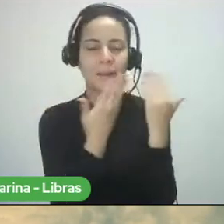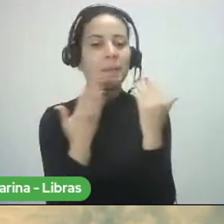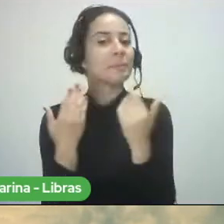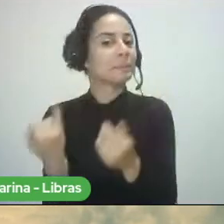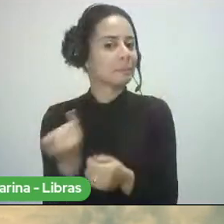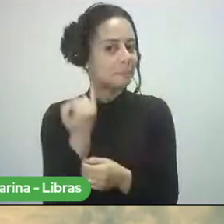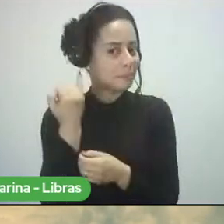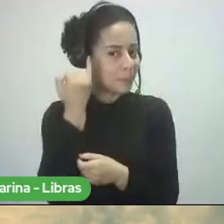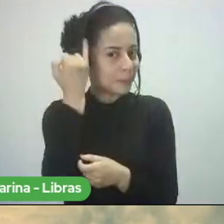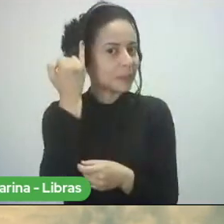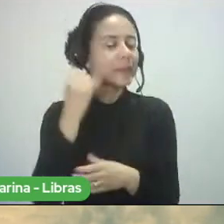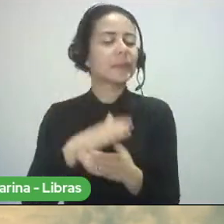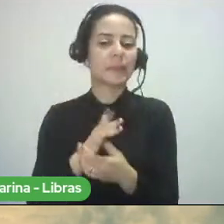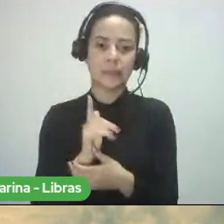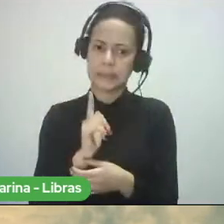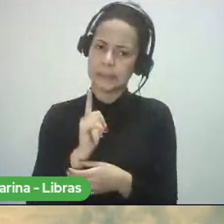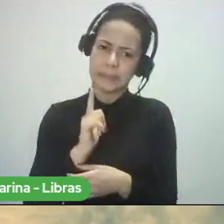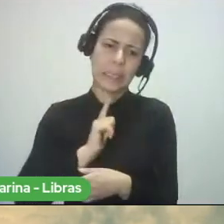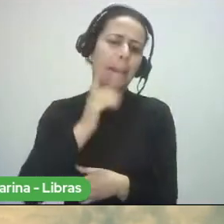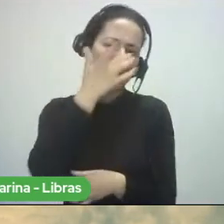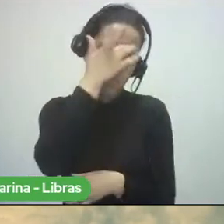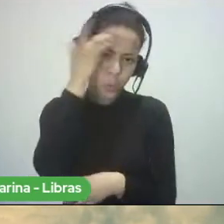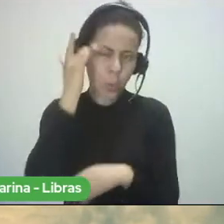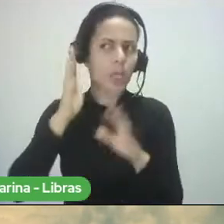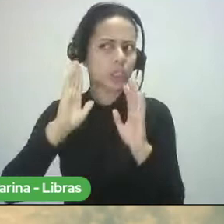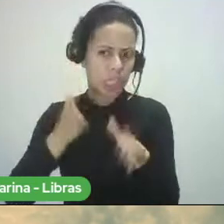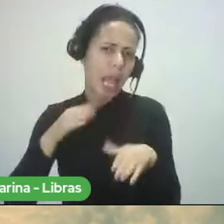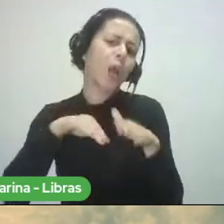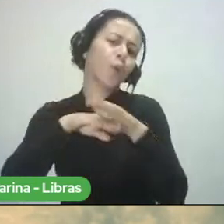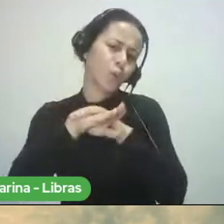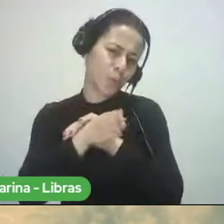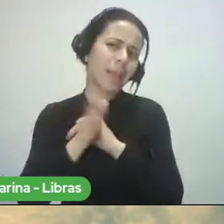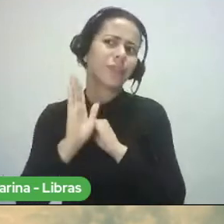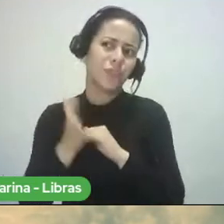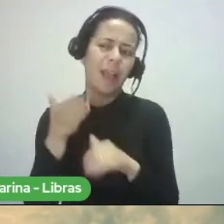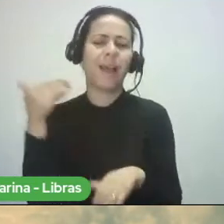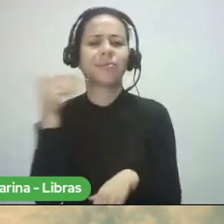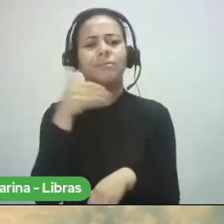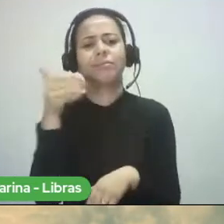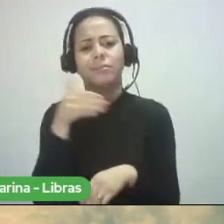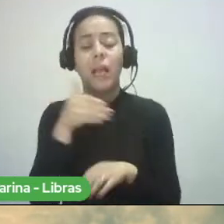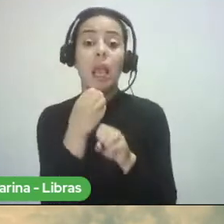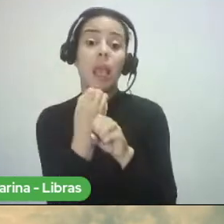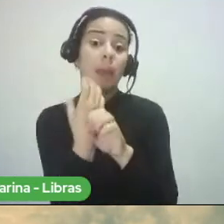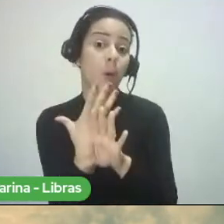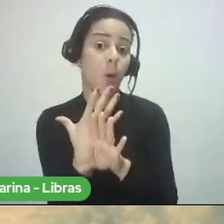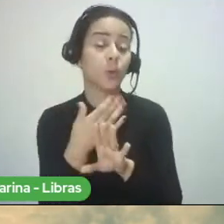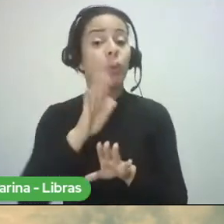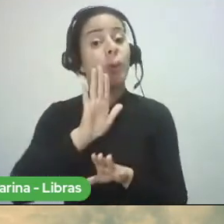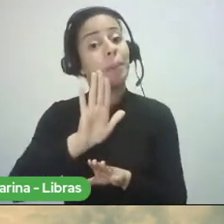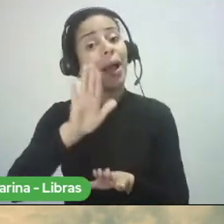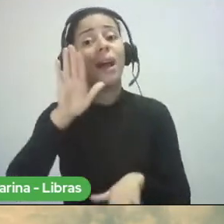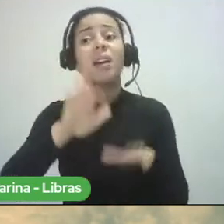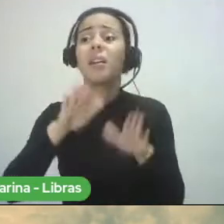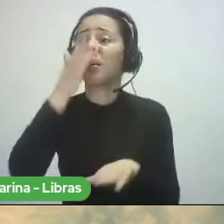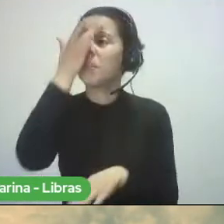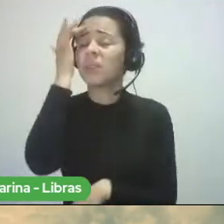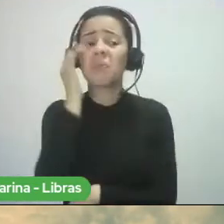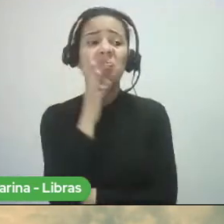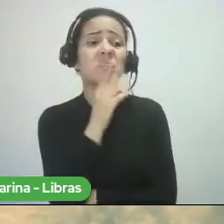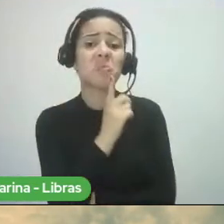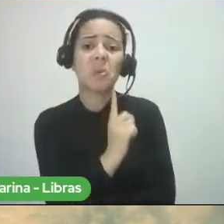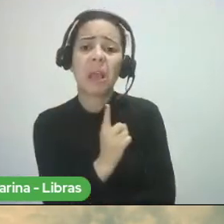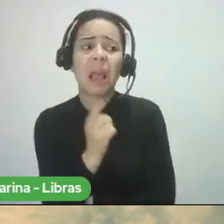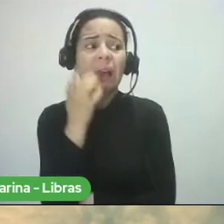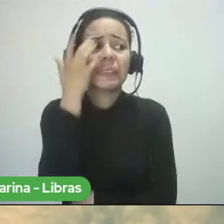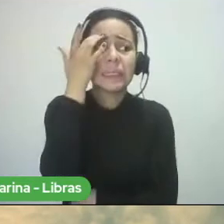participam normalmente, mas tem várias outras pessoas que têm muita dificuldade em participar, né? Então, a gente tem